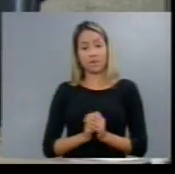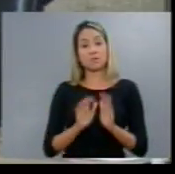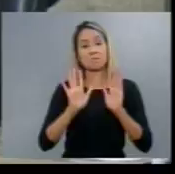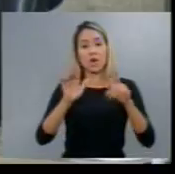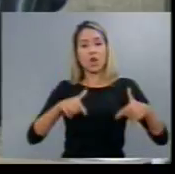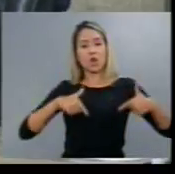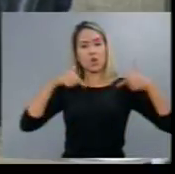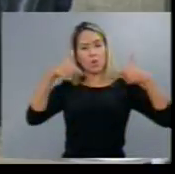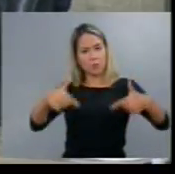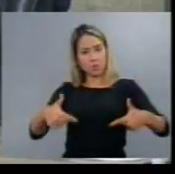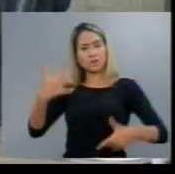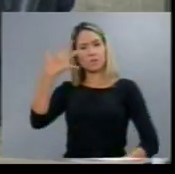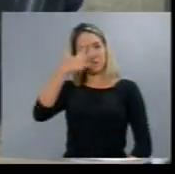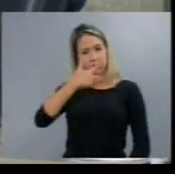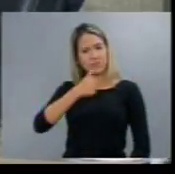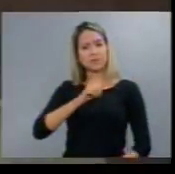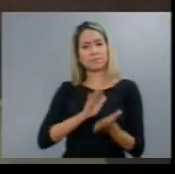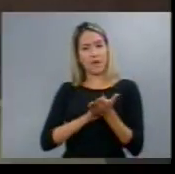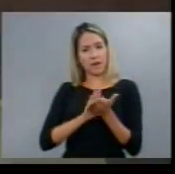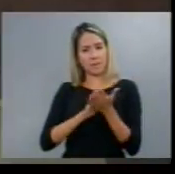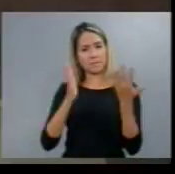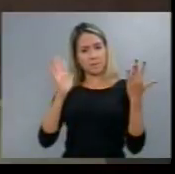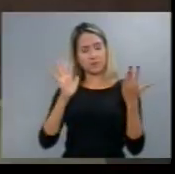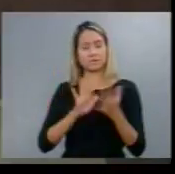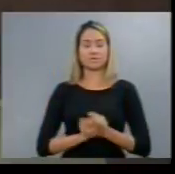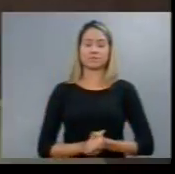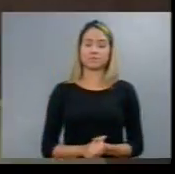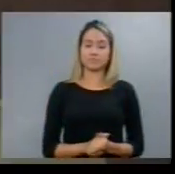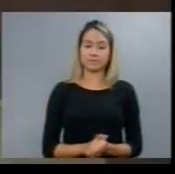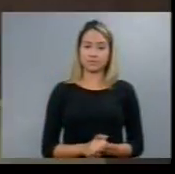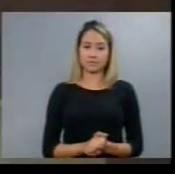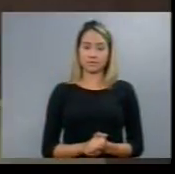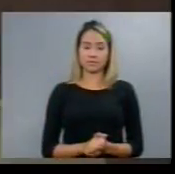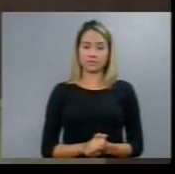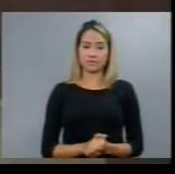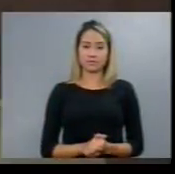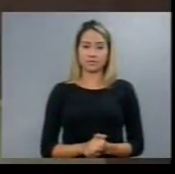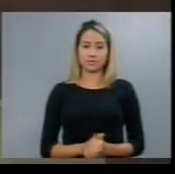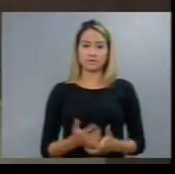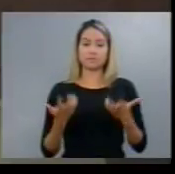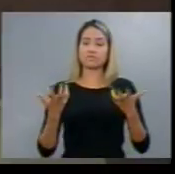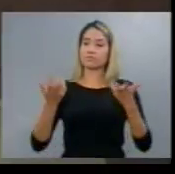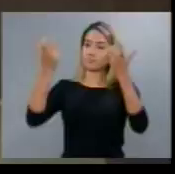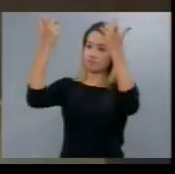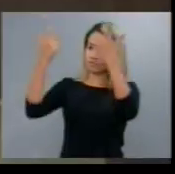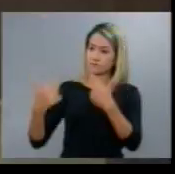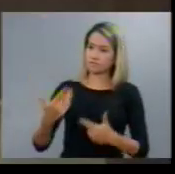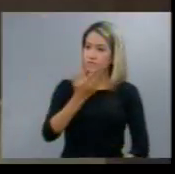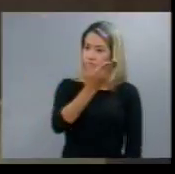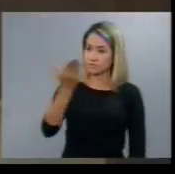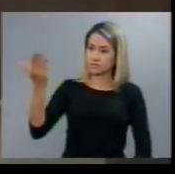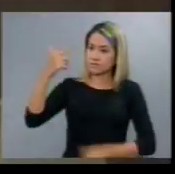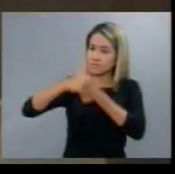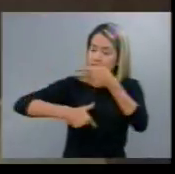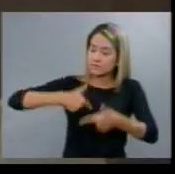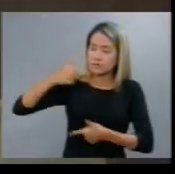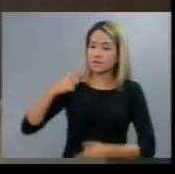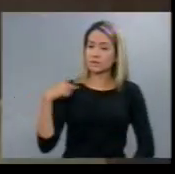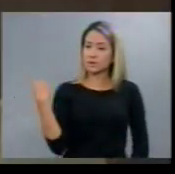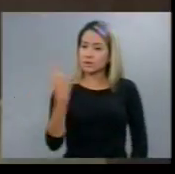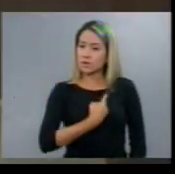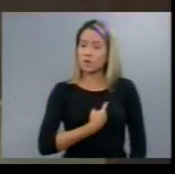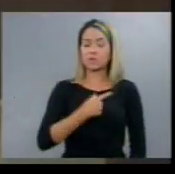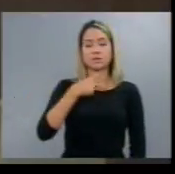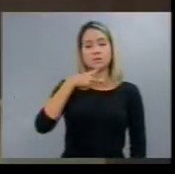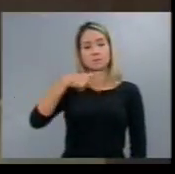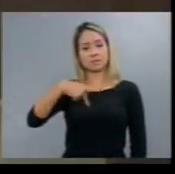luta. Presidente, portanto, eu queria dizer aqui aos trabalhadores e trabalhadoras que nós, no PSOL,